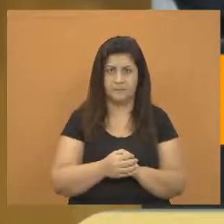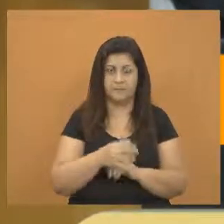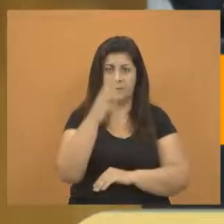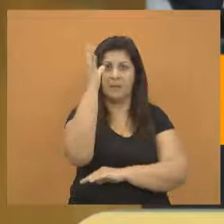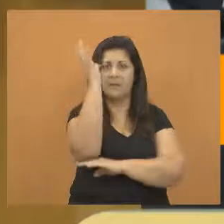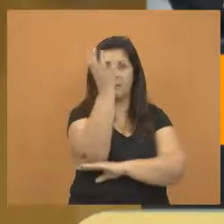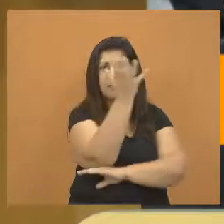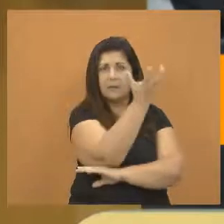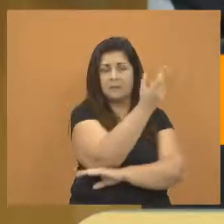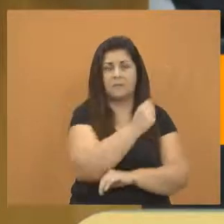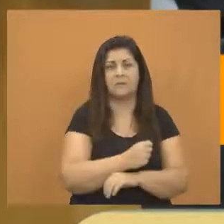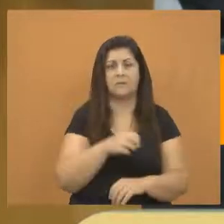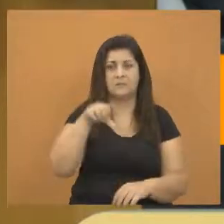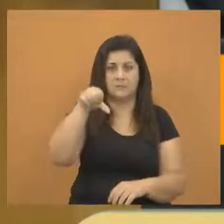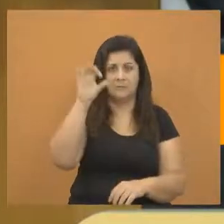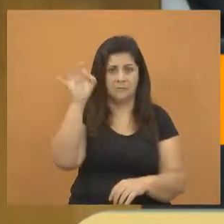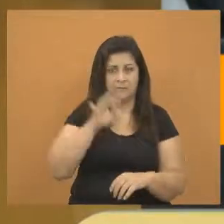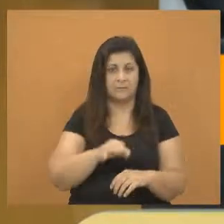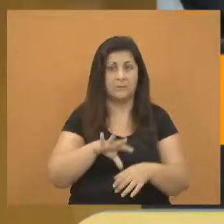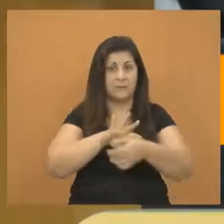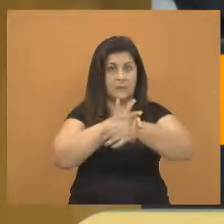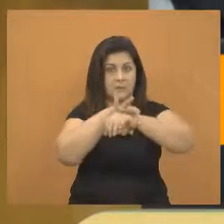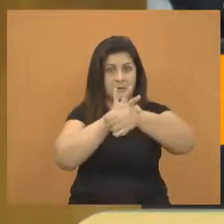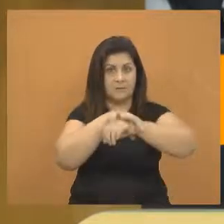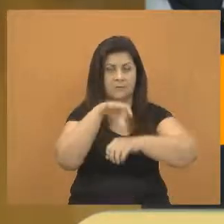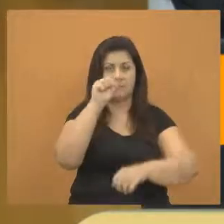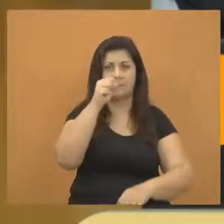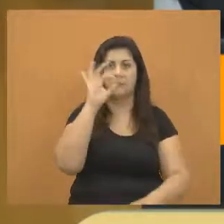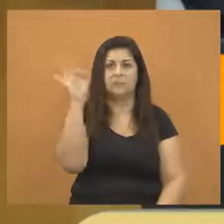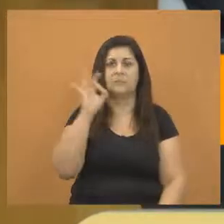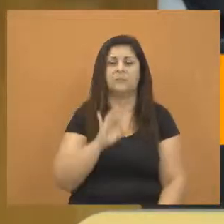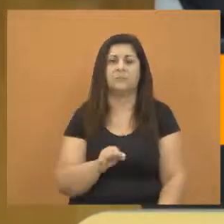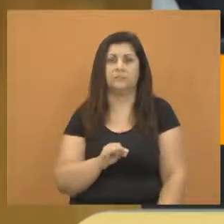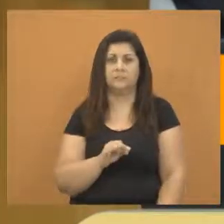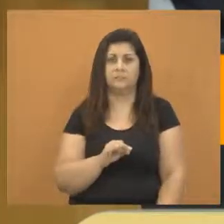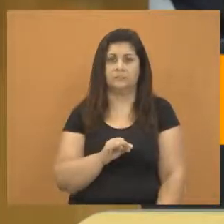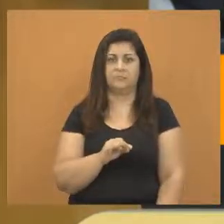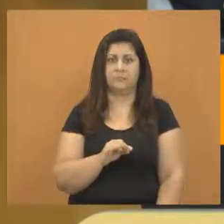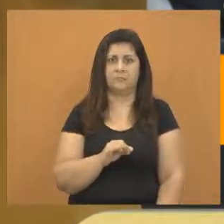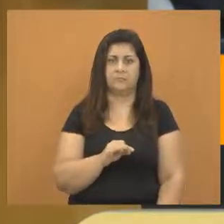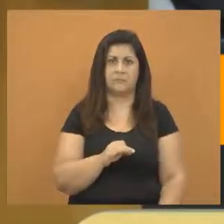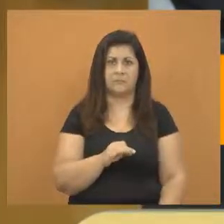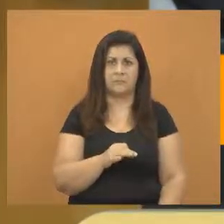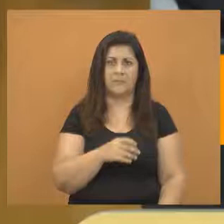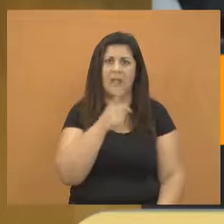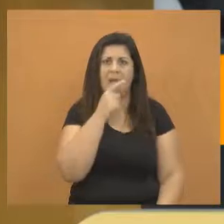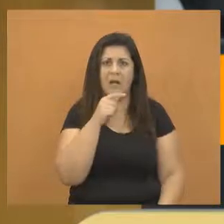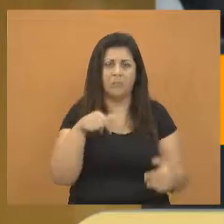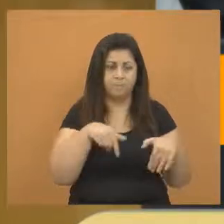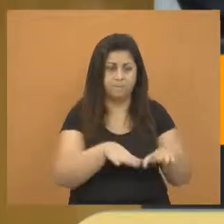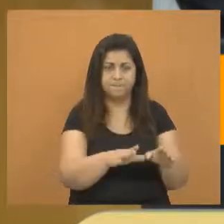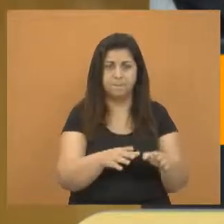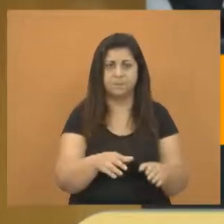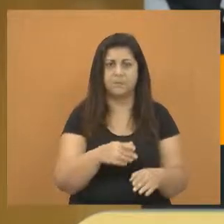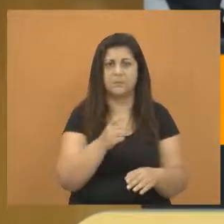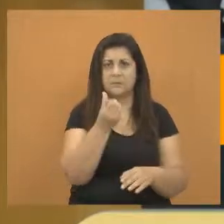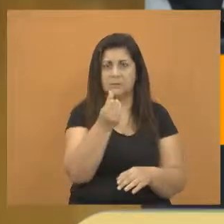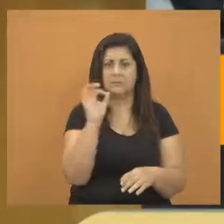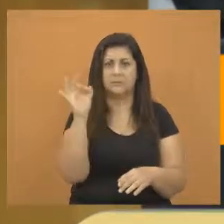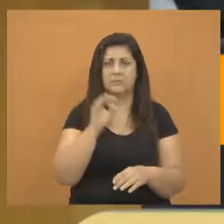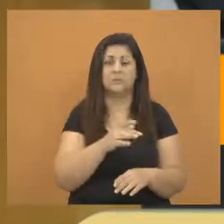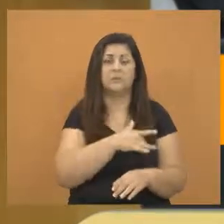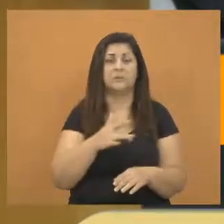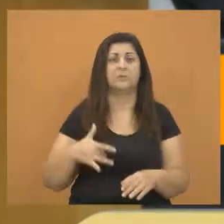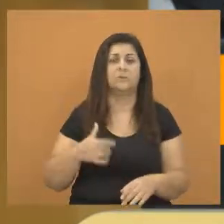ambiente, 9%, segurança, 8%, saneamento, 7%, saúde,